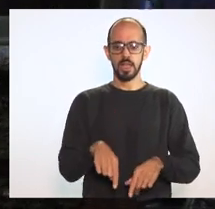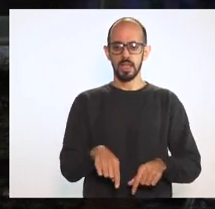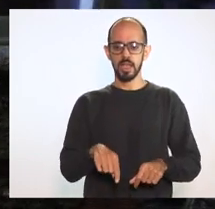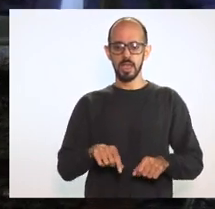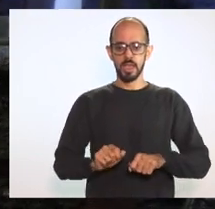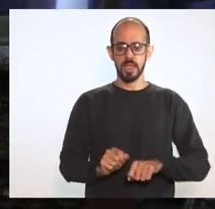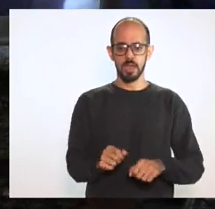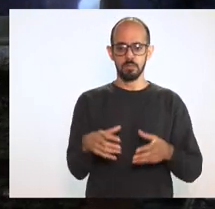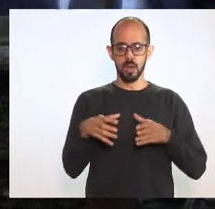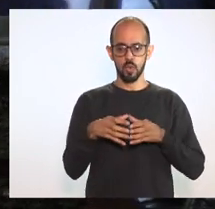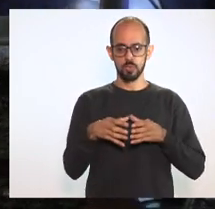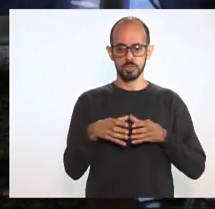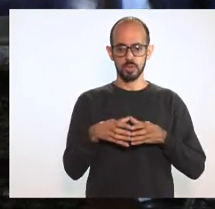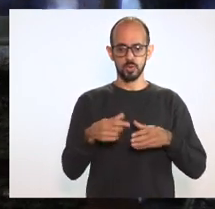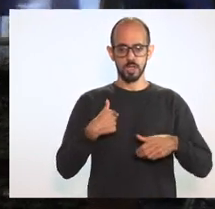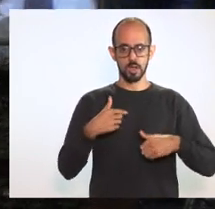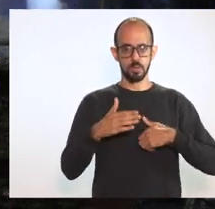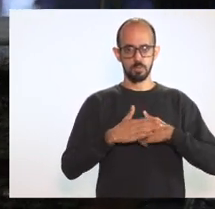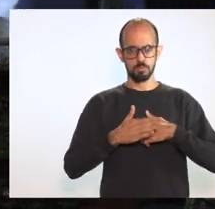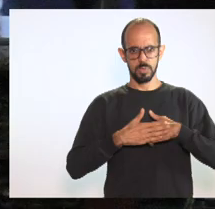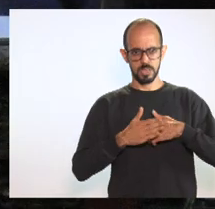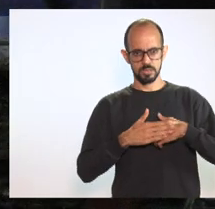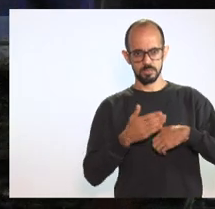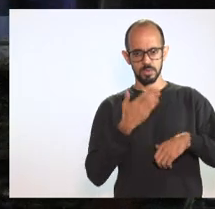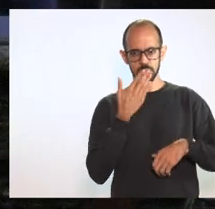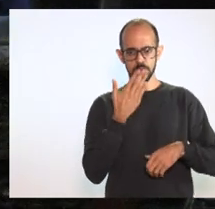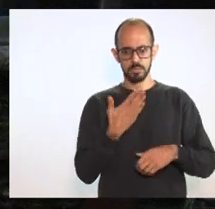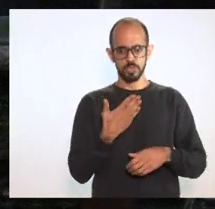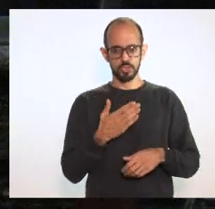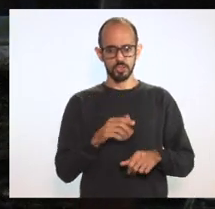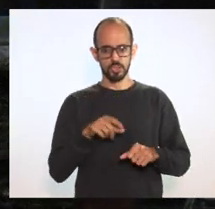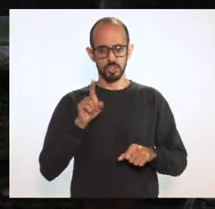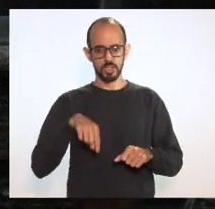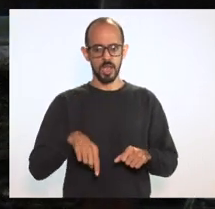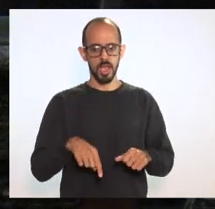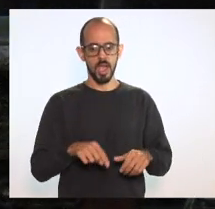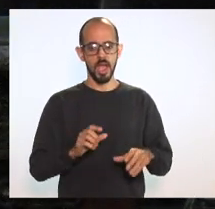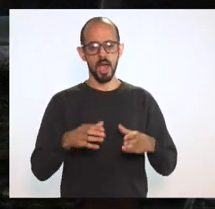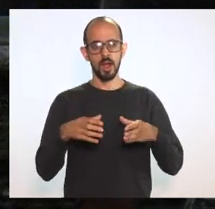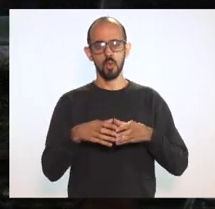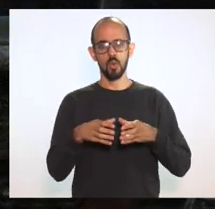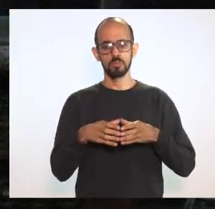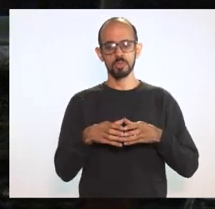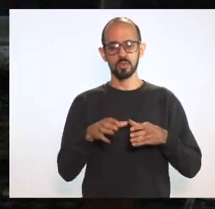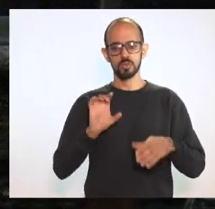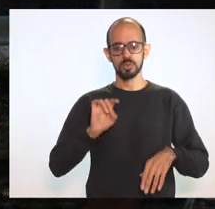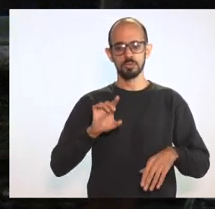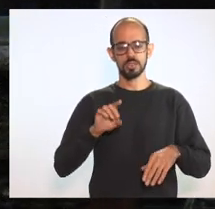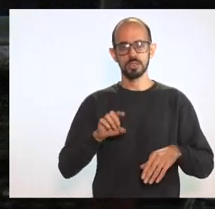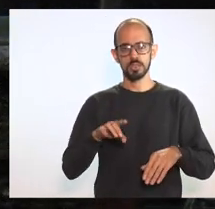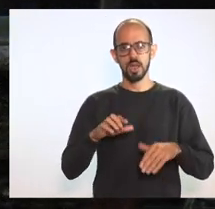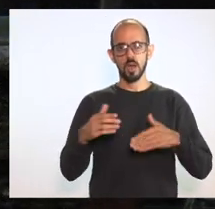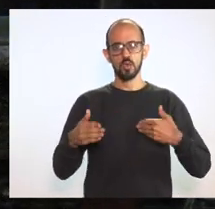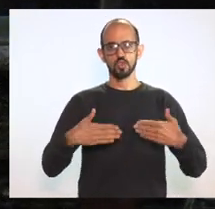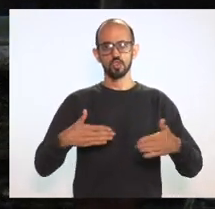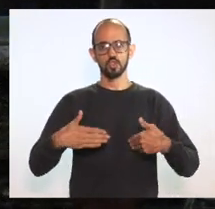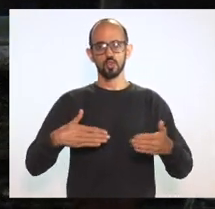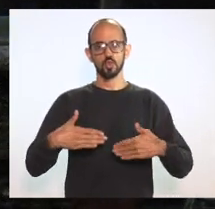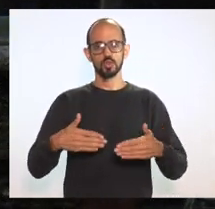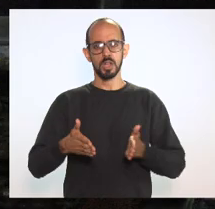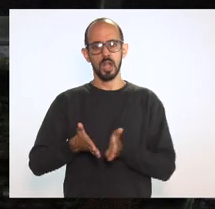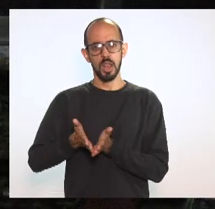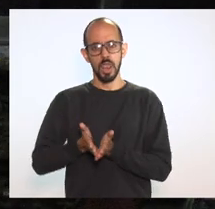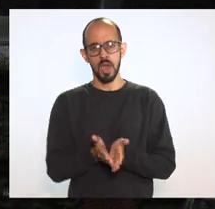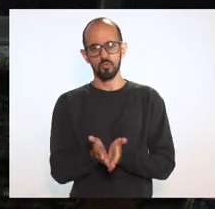qual eu fui autora do requerimento, que é a Comissão Especial de Indústria Naval, de Offshore,